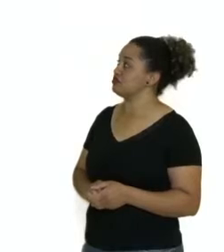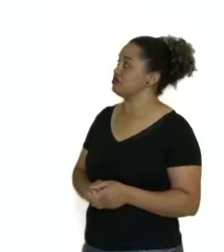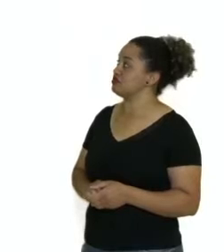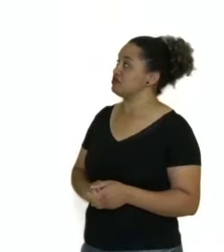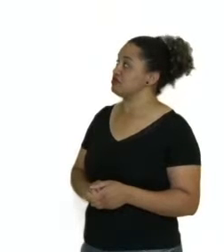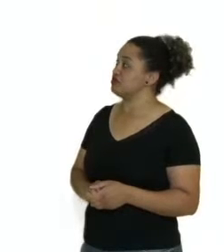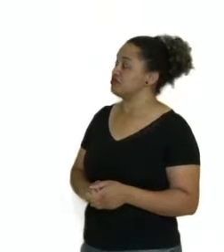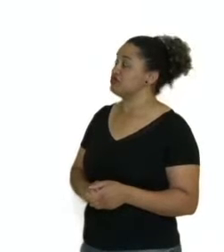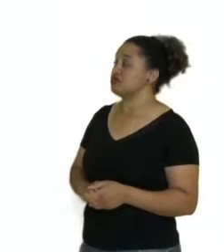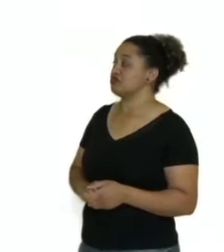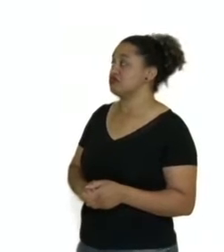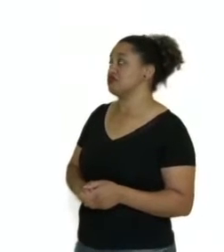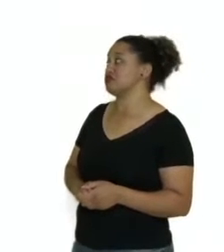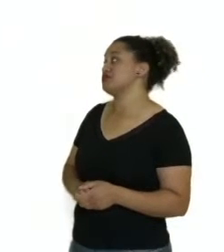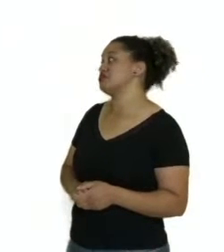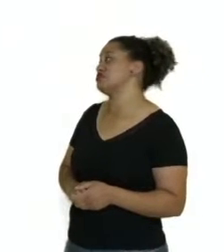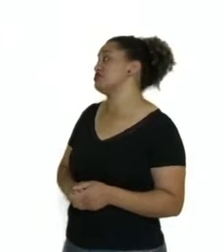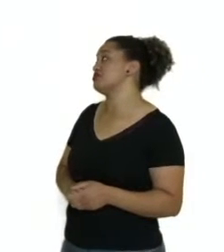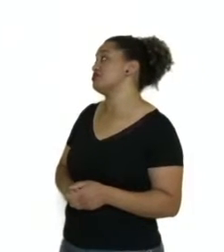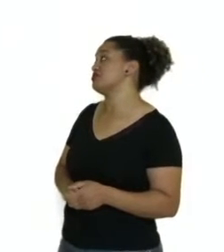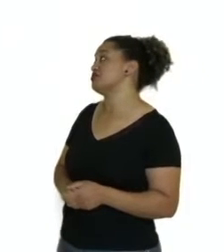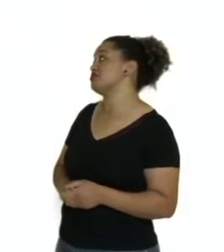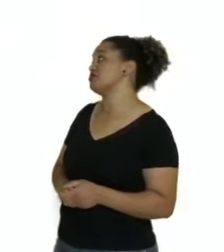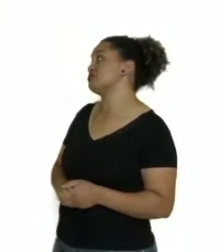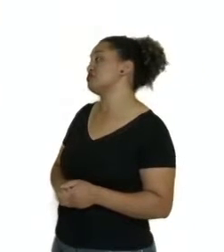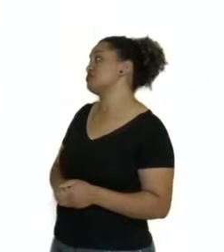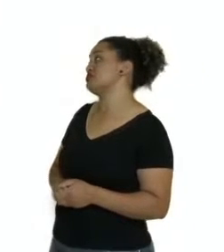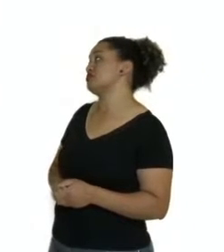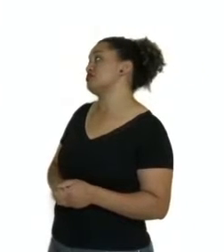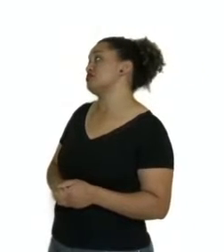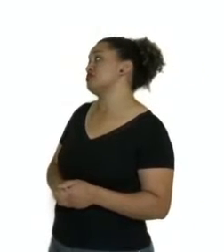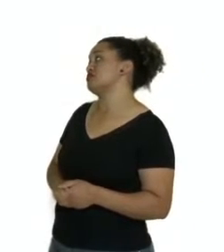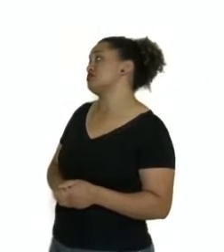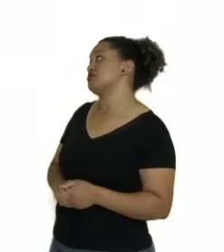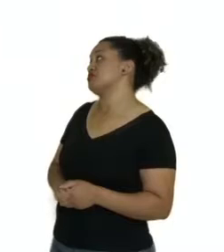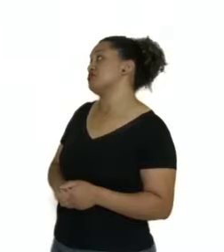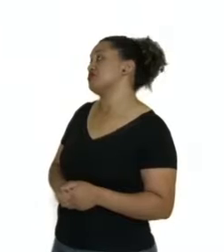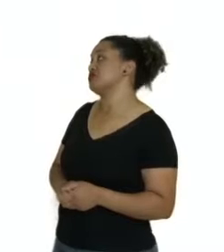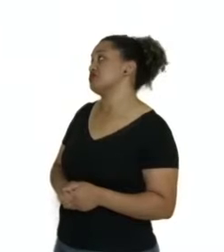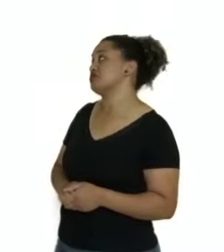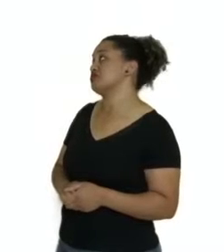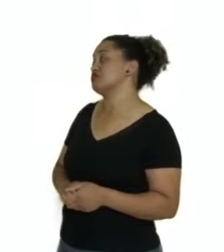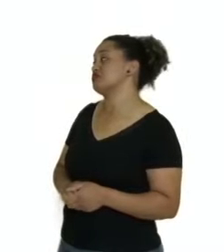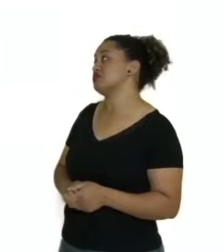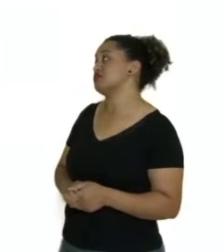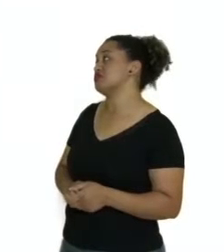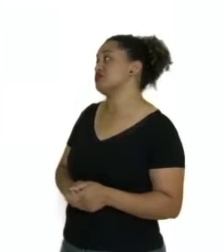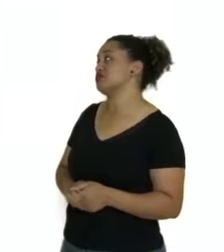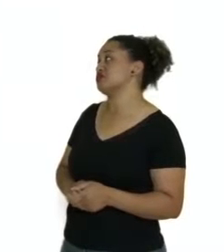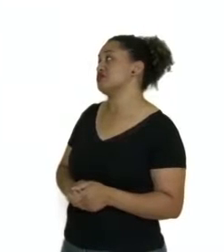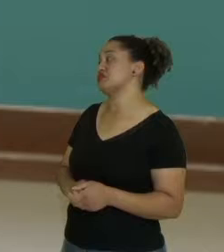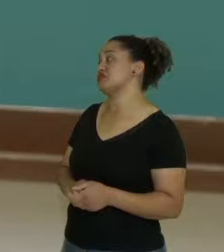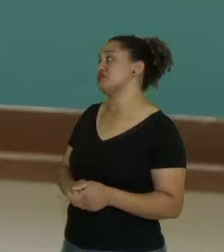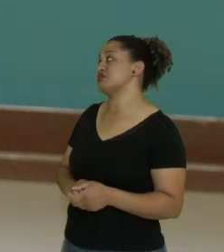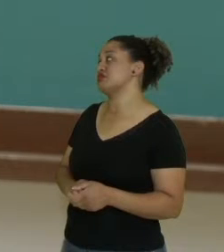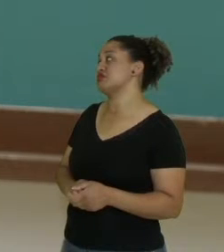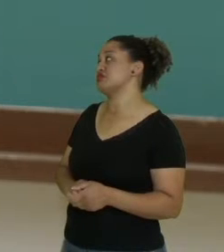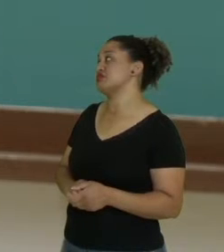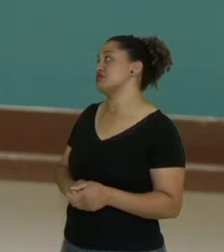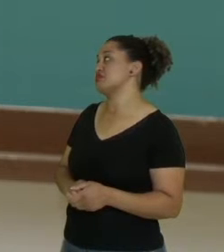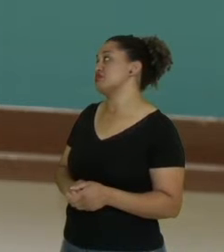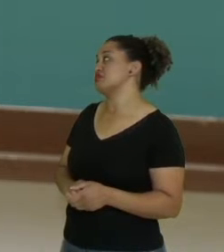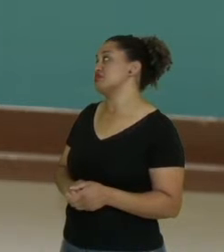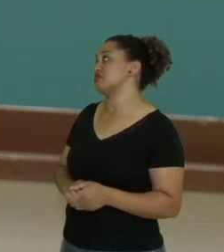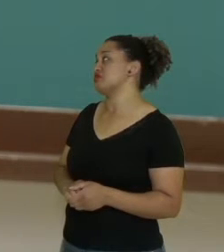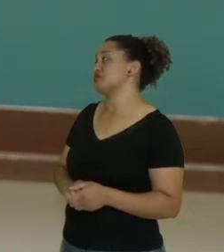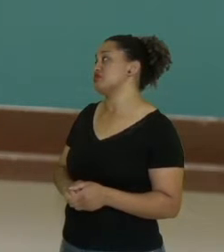propostas de intervenção que visam reduzir a frota de automóveis, dinamizar a locomoção urbana e aumentar a qualidade de